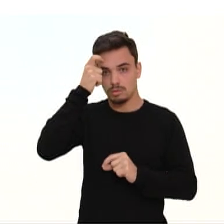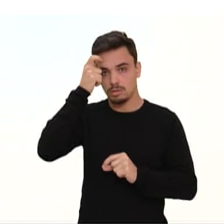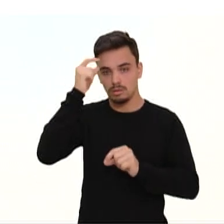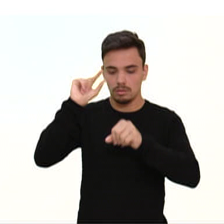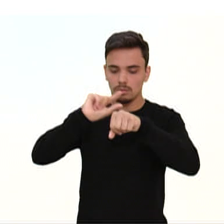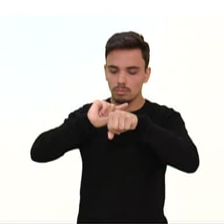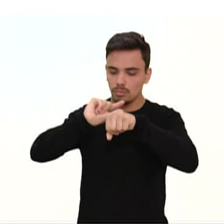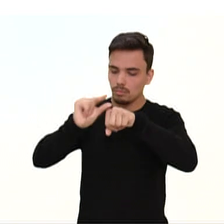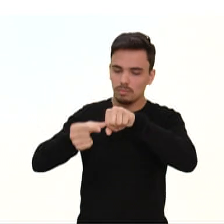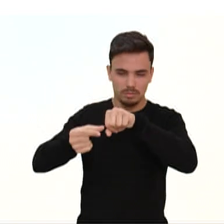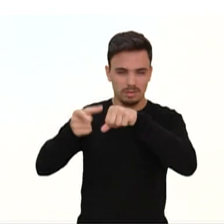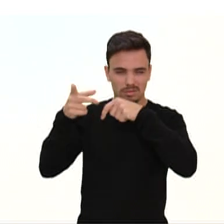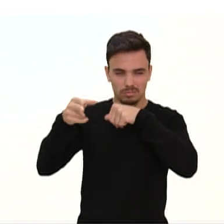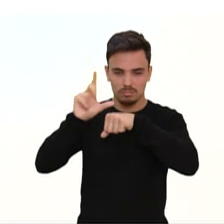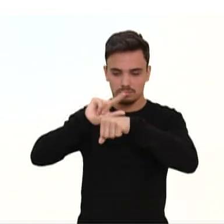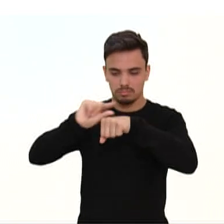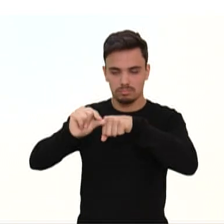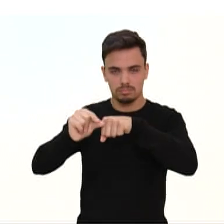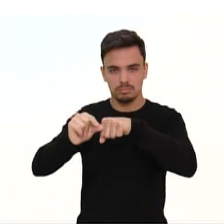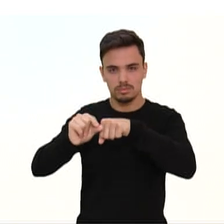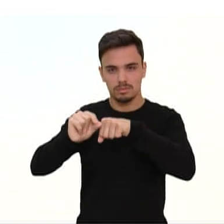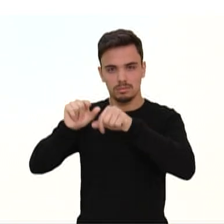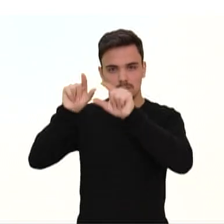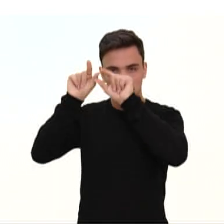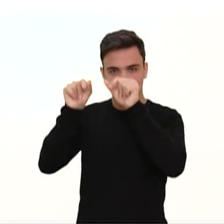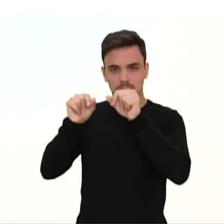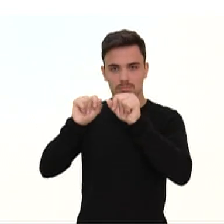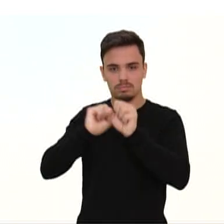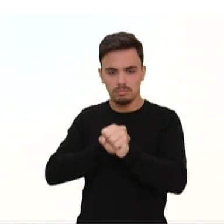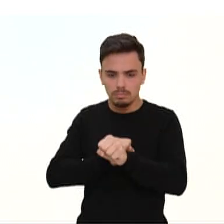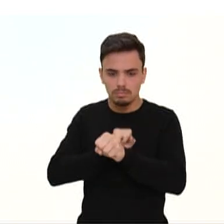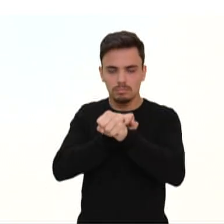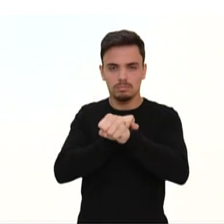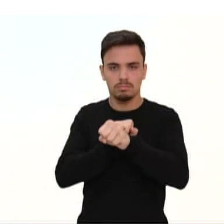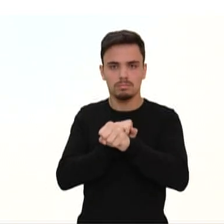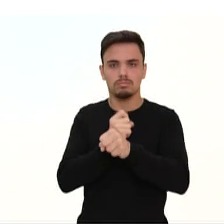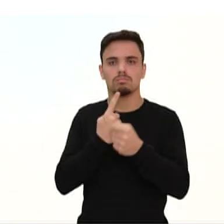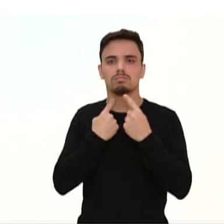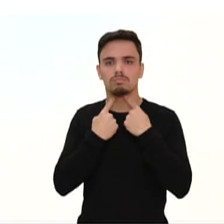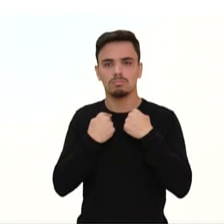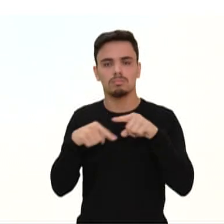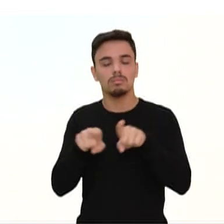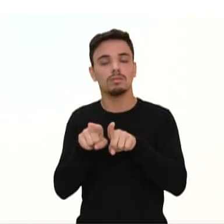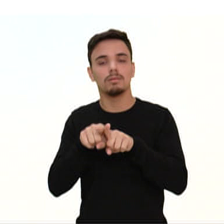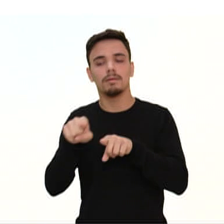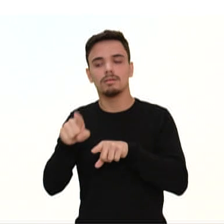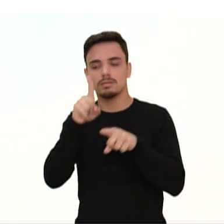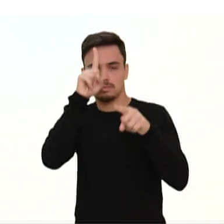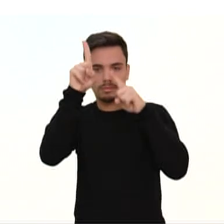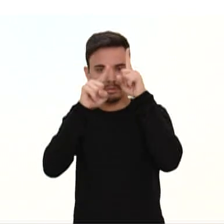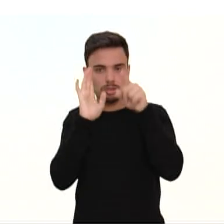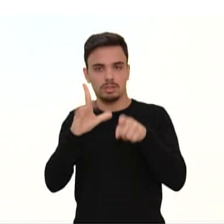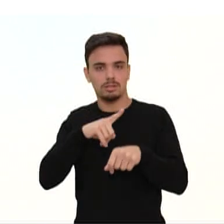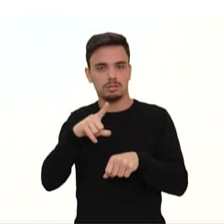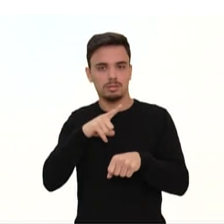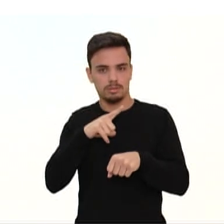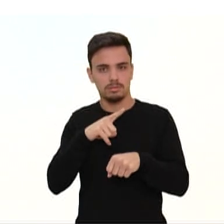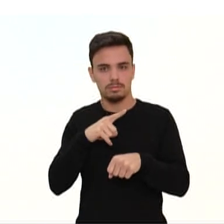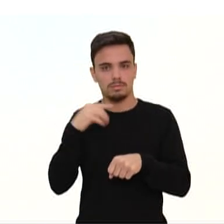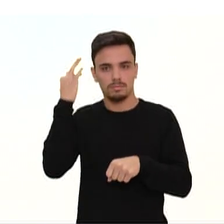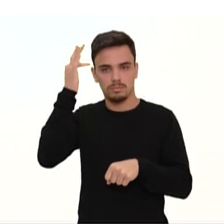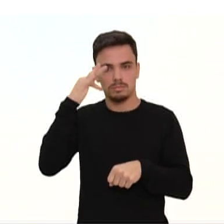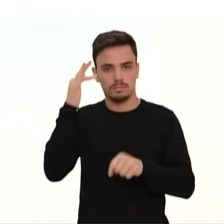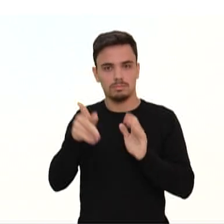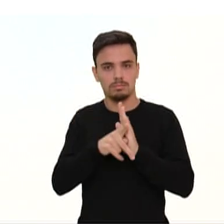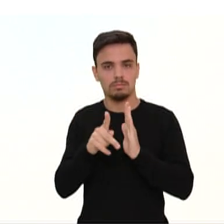camada superficial que encobre os impulsos. Essa mesma ideia já estava presente na filosofia de Nietzsche.